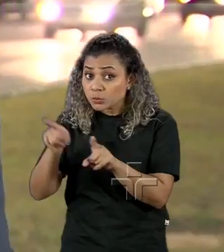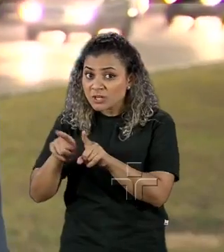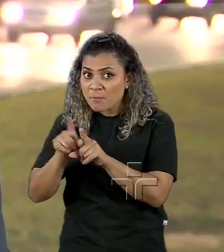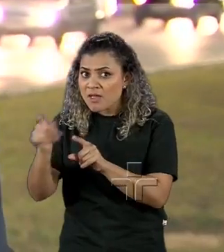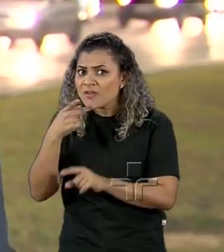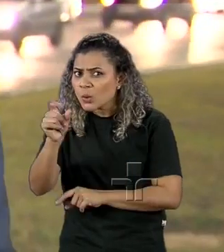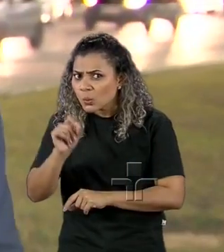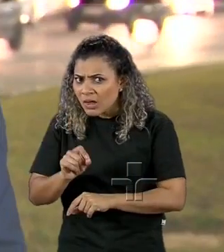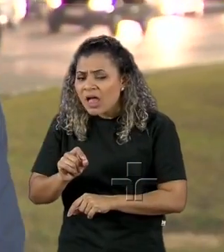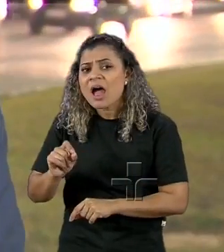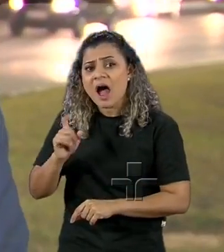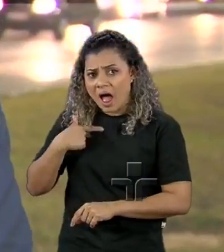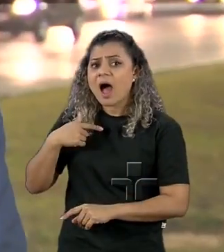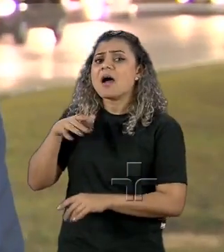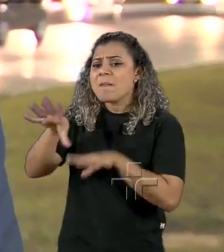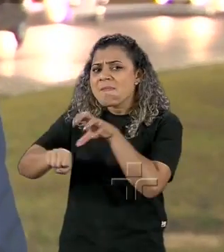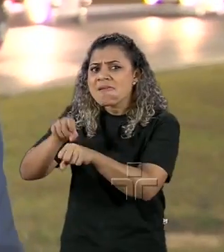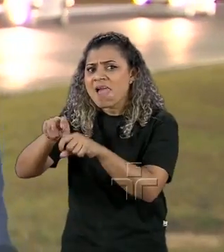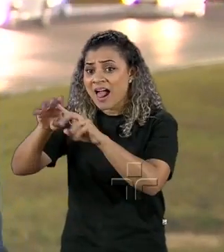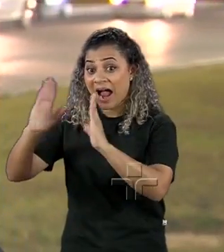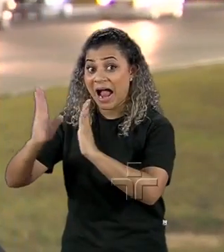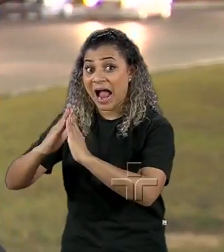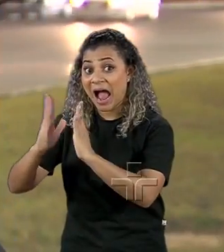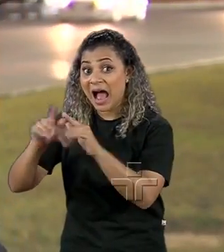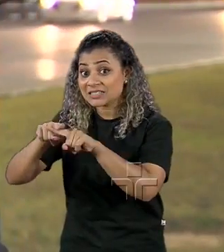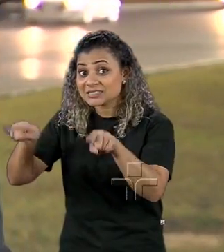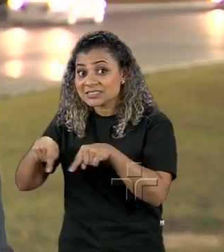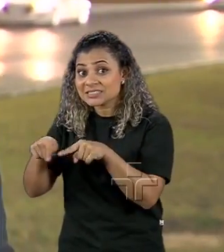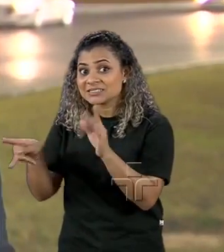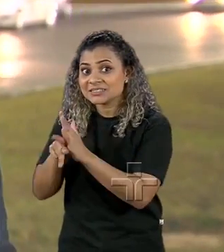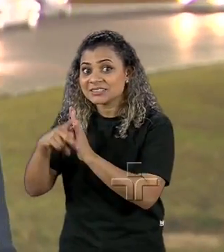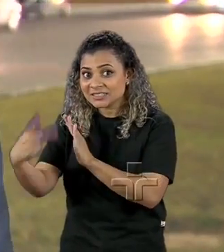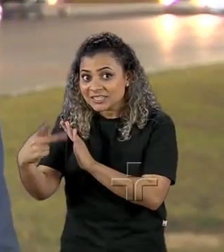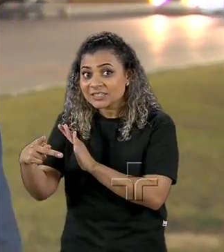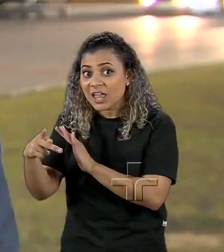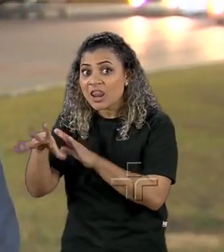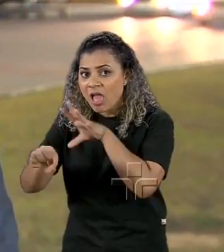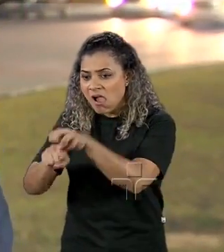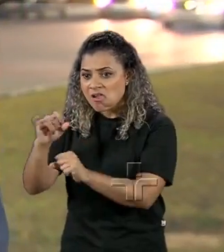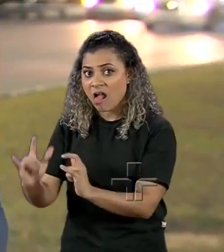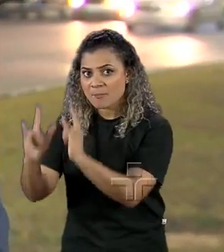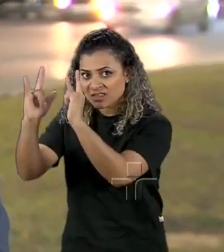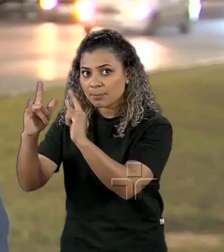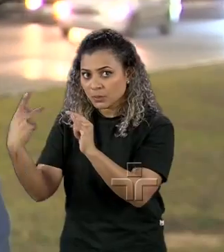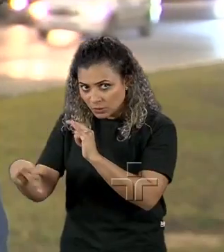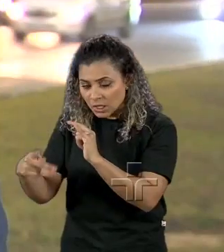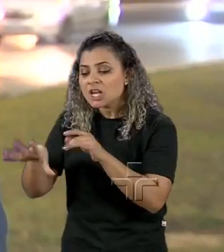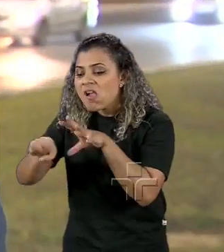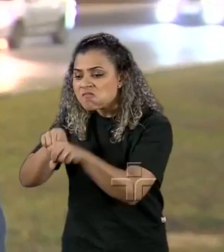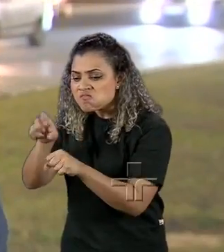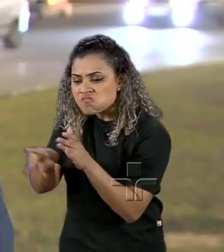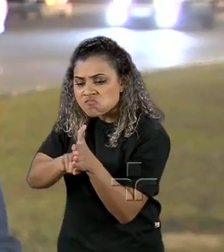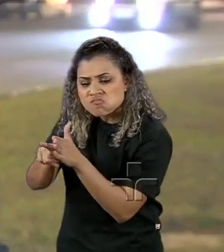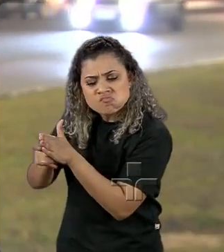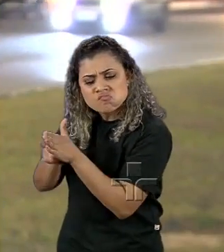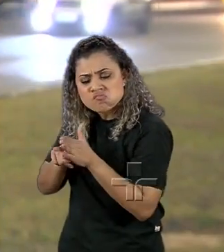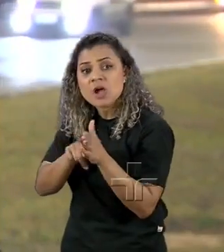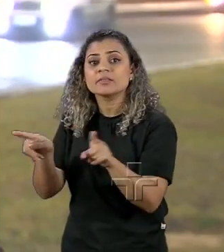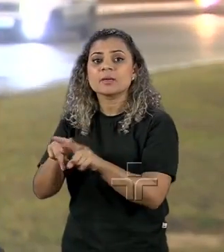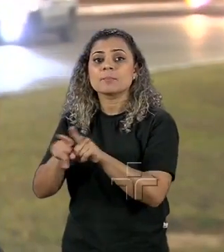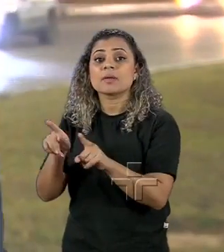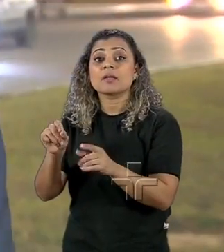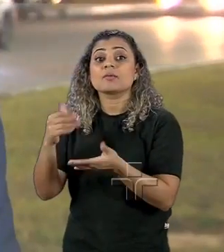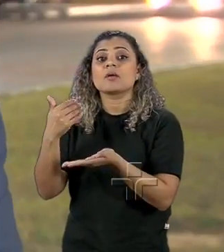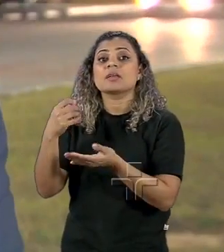uma busca e apreensão feita em junho de 2016 no apartamento funcional da senadora e presidente